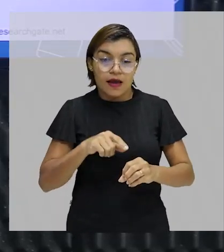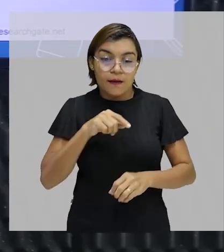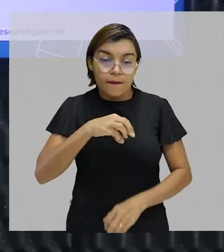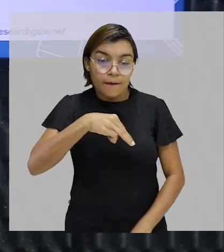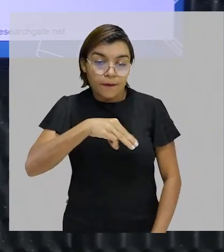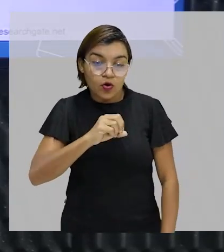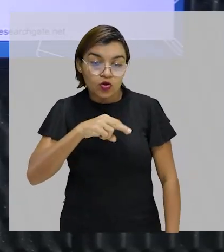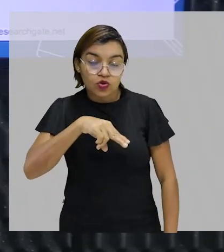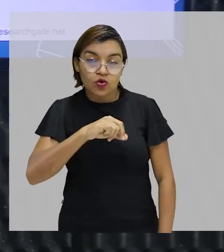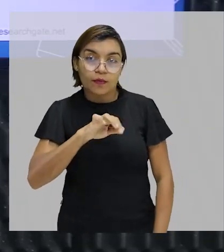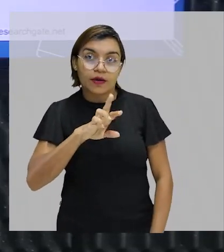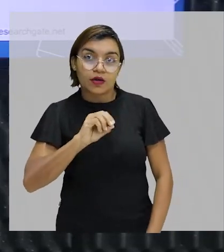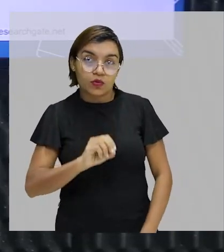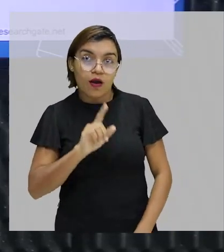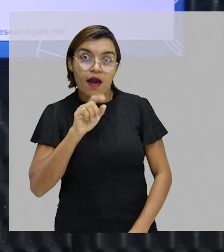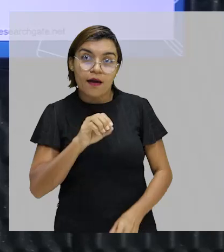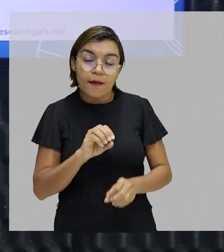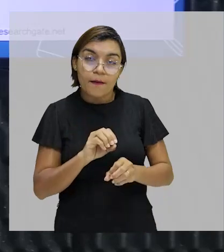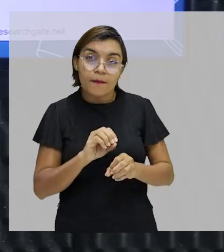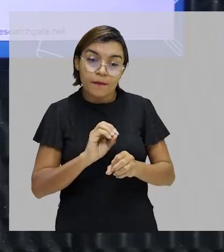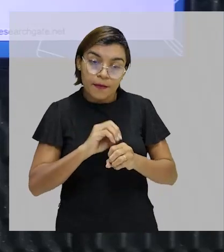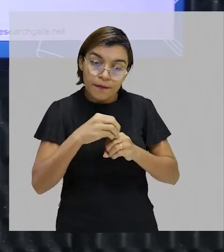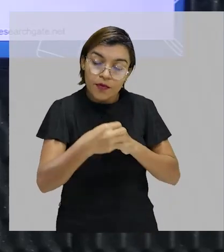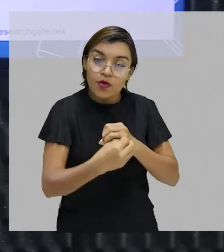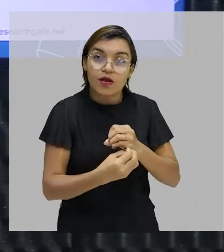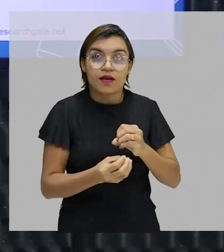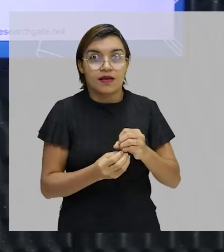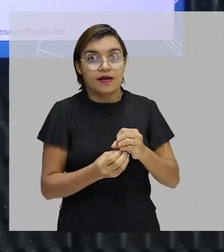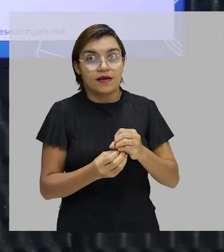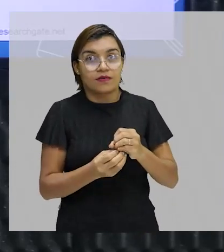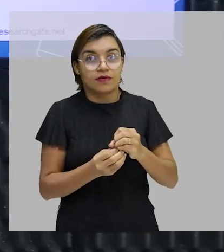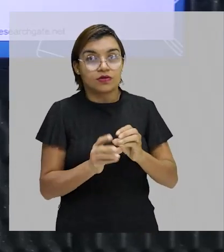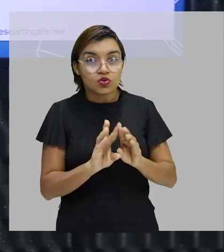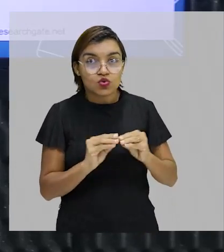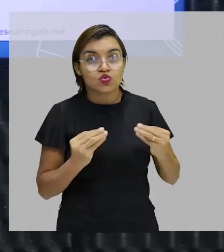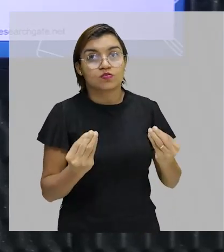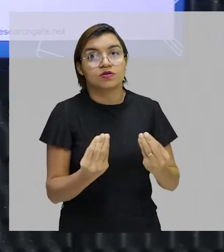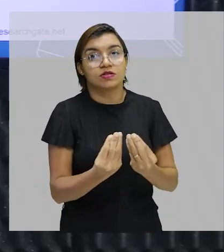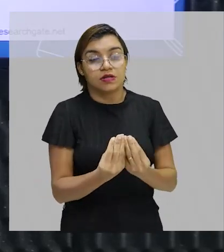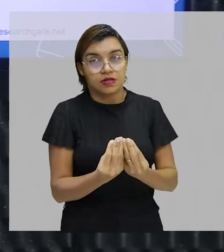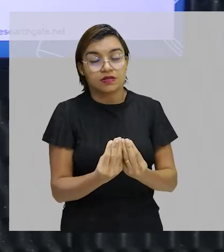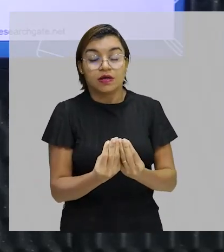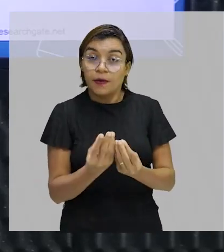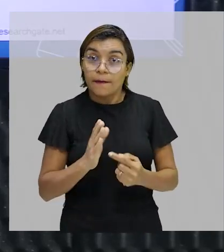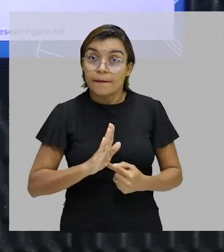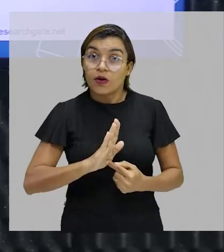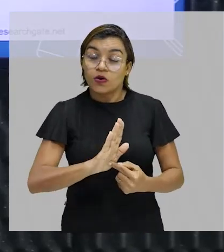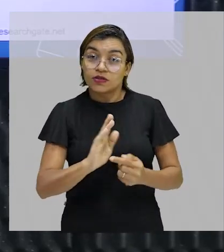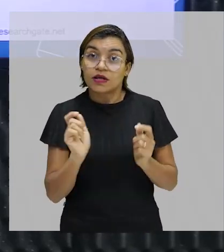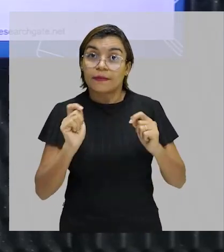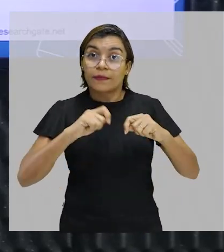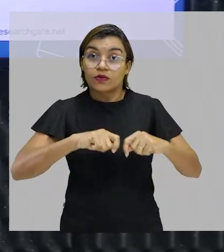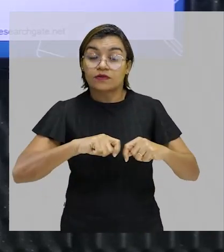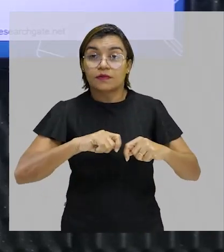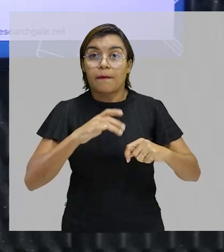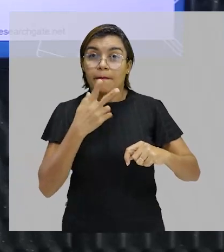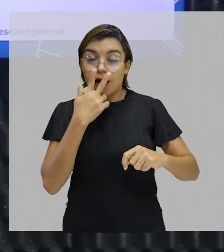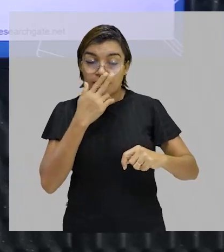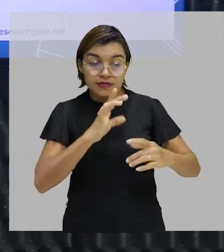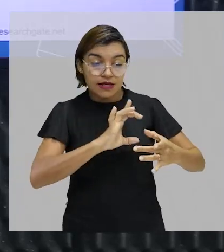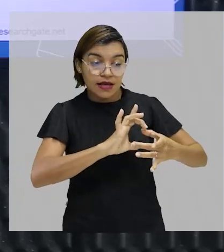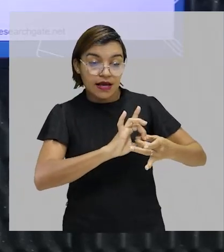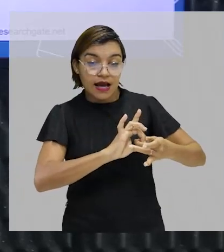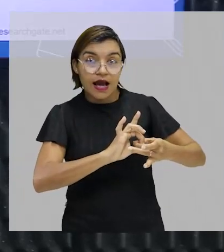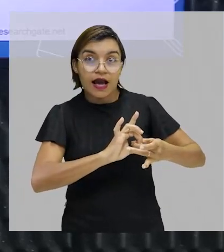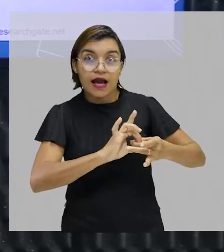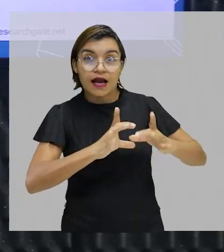uma substância. Só que algumas substâncias vão apresentar uma capacidade de encadeamento, ou